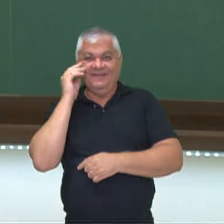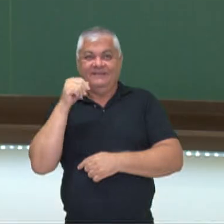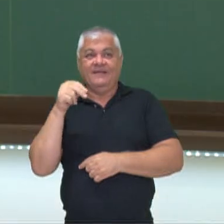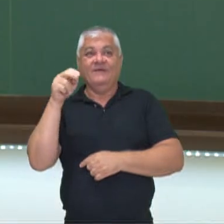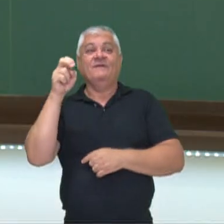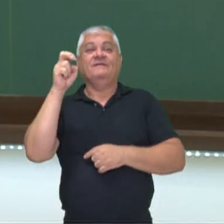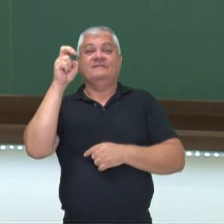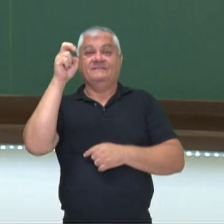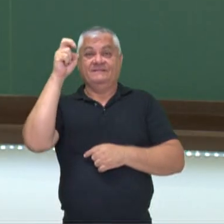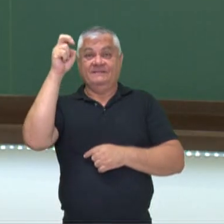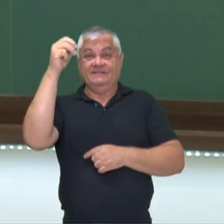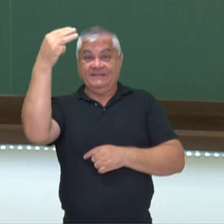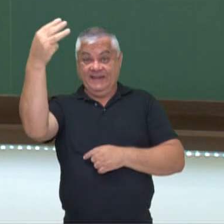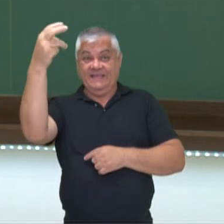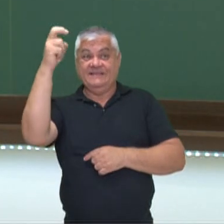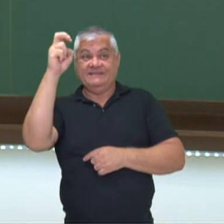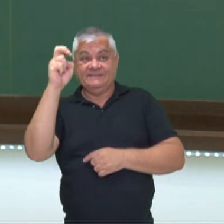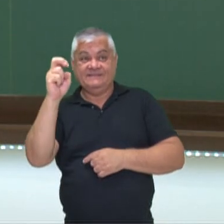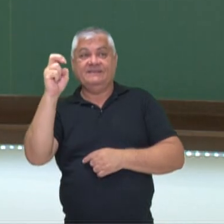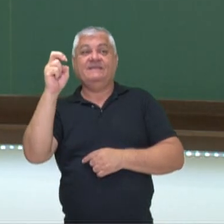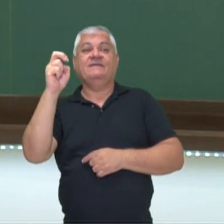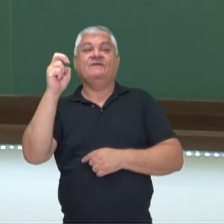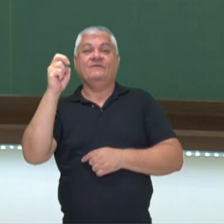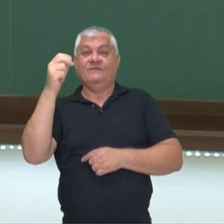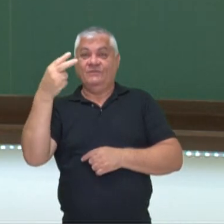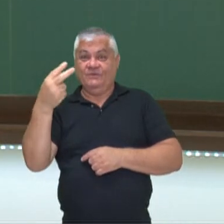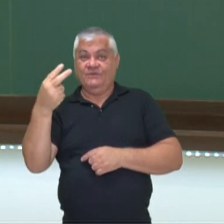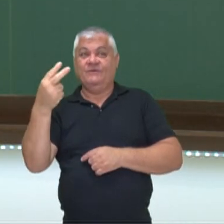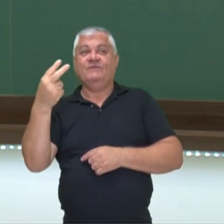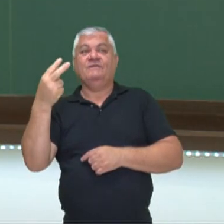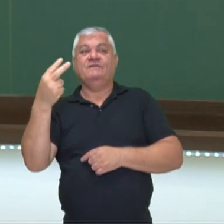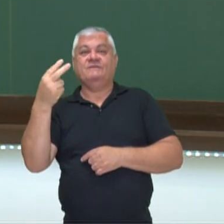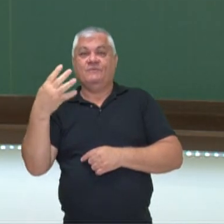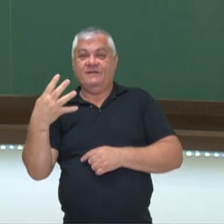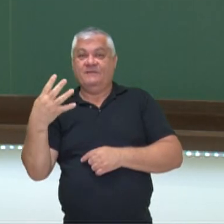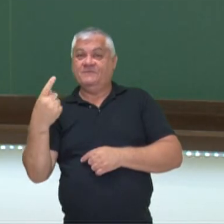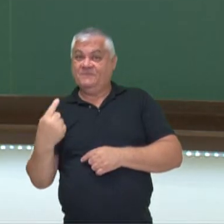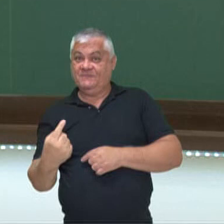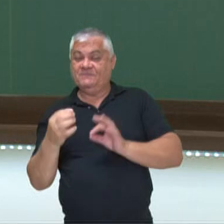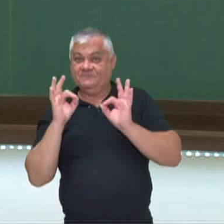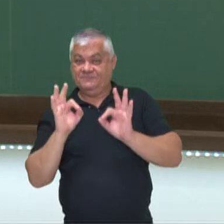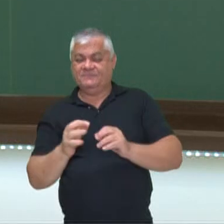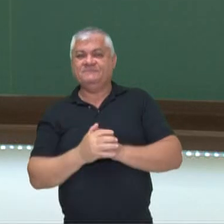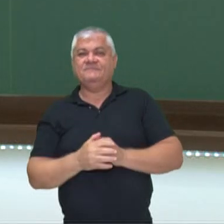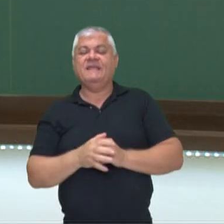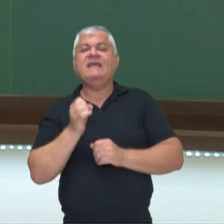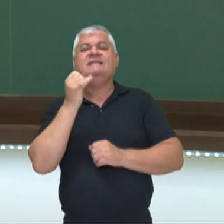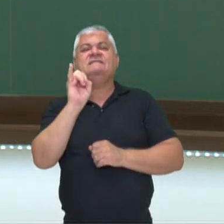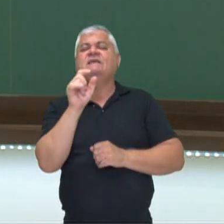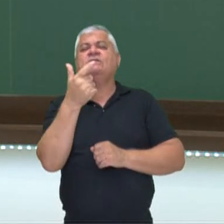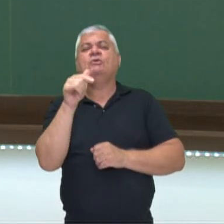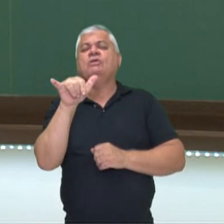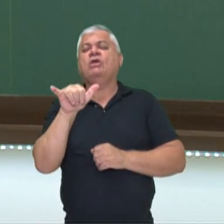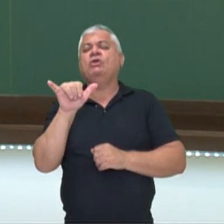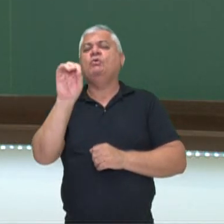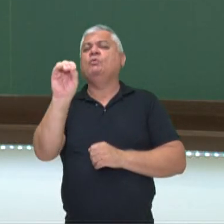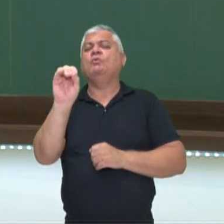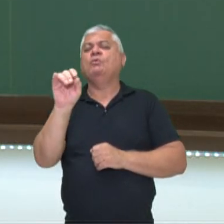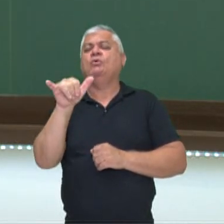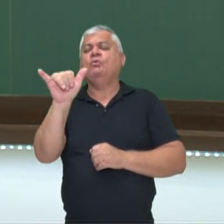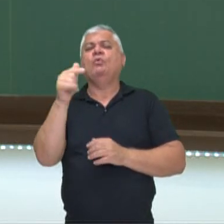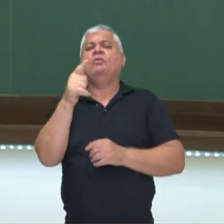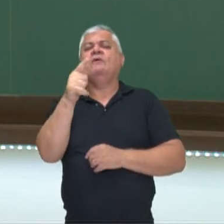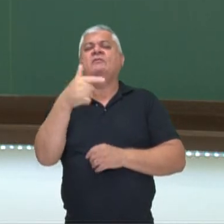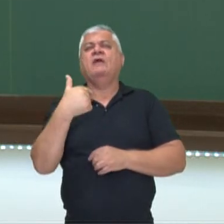ir ao cinema. Mas lembra, vamos supor que a gente não tivesse aqui o yo e eu colocasse a frase simplesmente, no pienso ir al